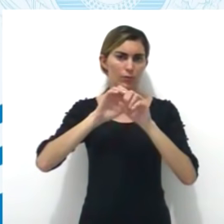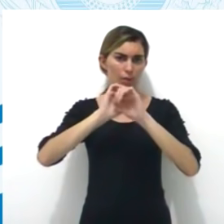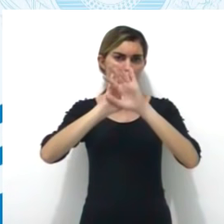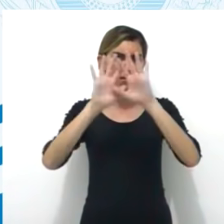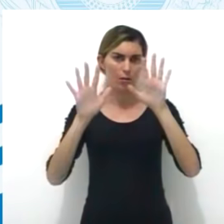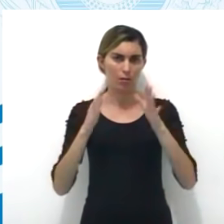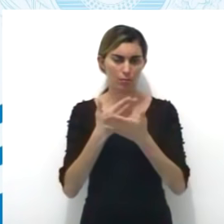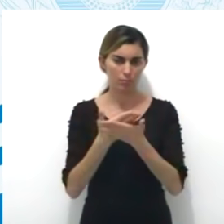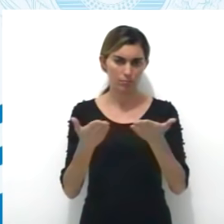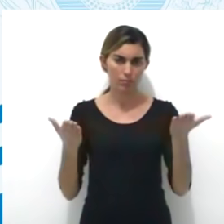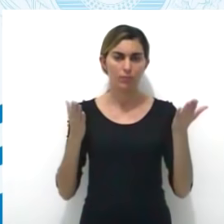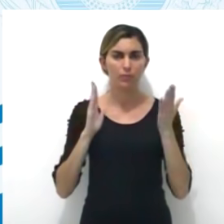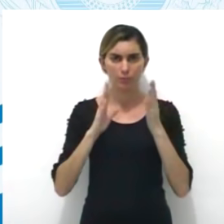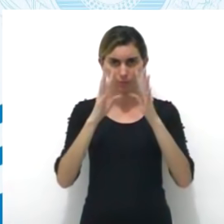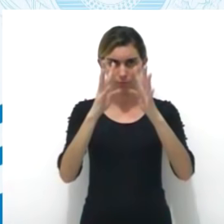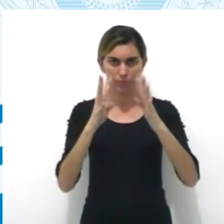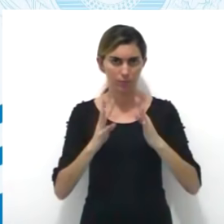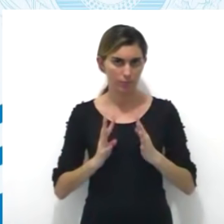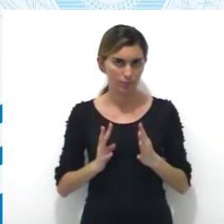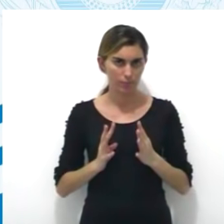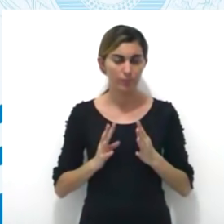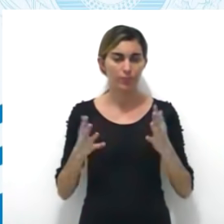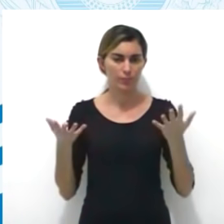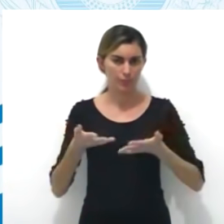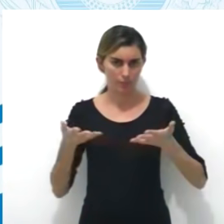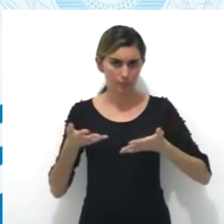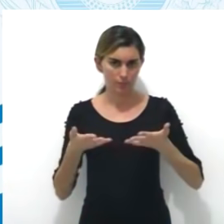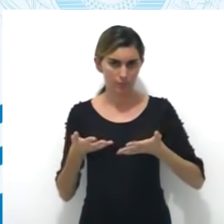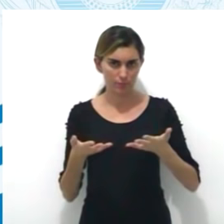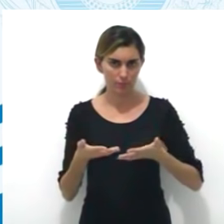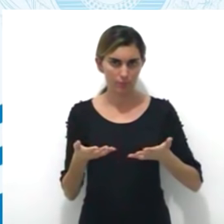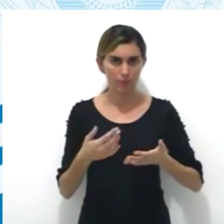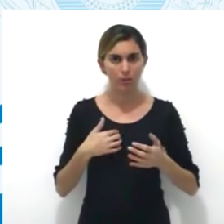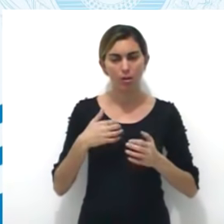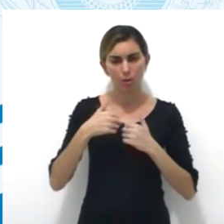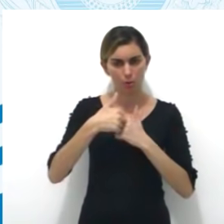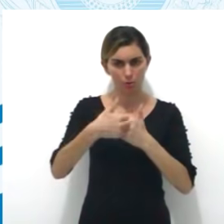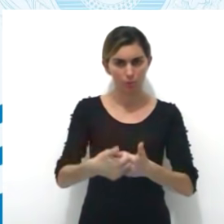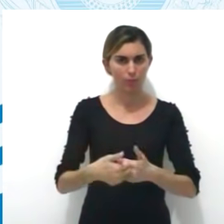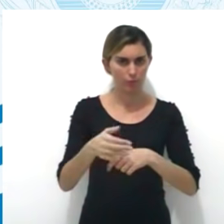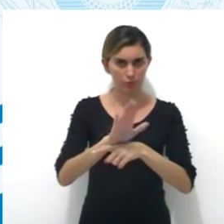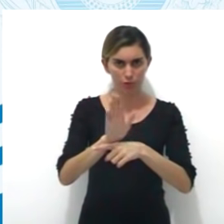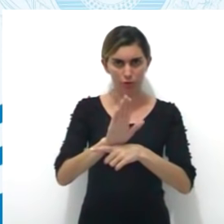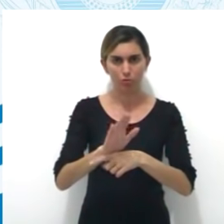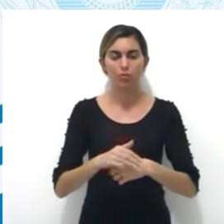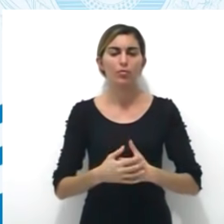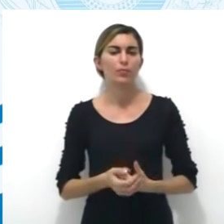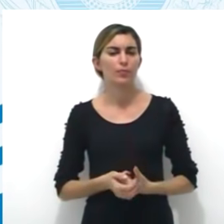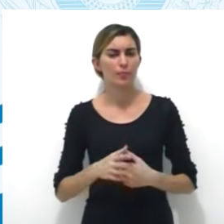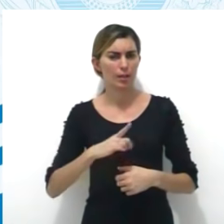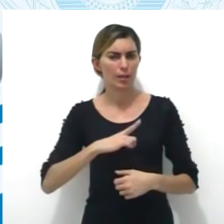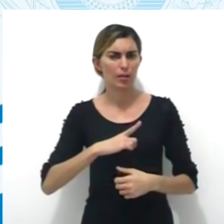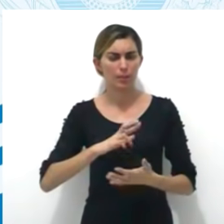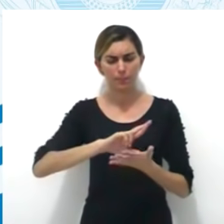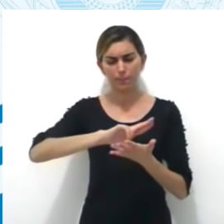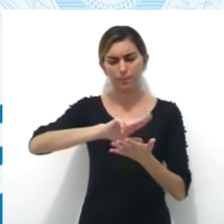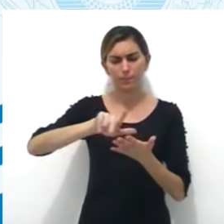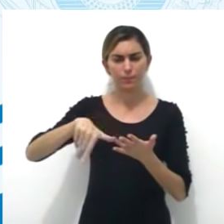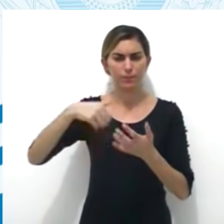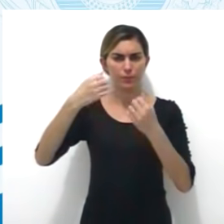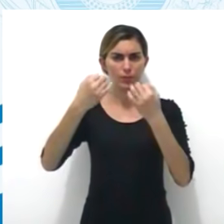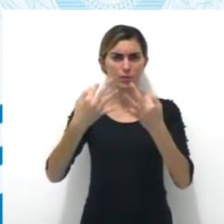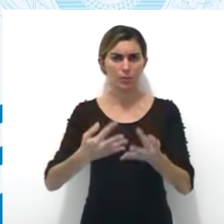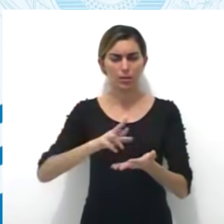bem claro para você que está me vendo agora, que está acompanhando esse vídeo, né? Existem